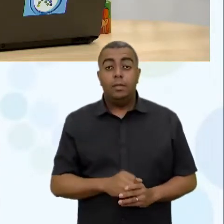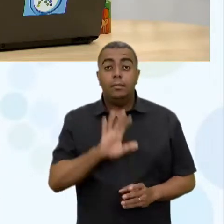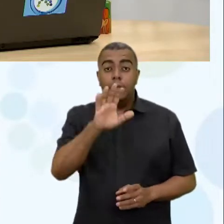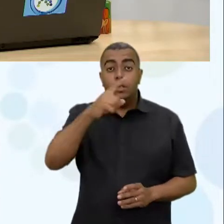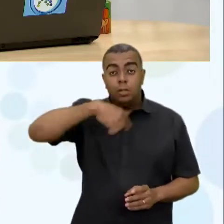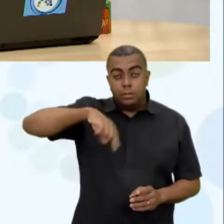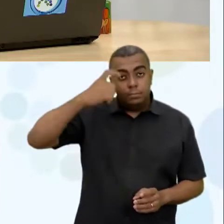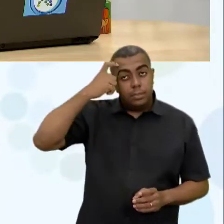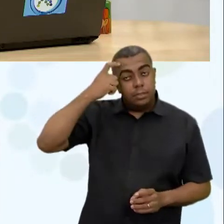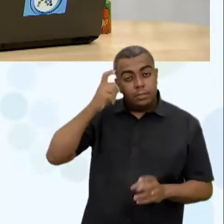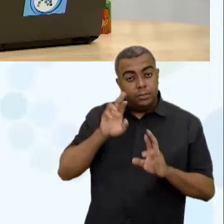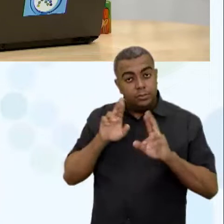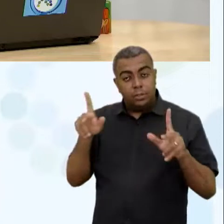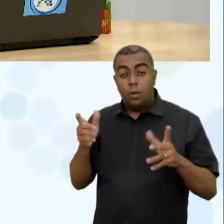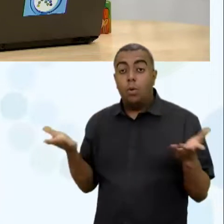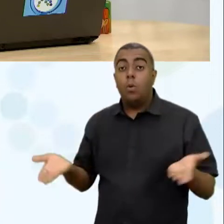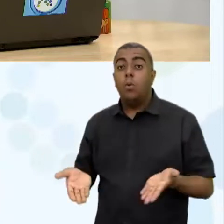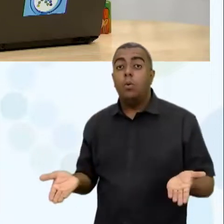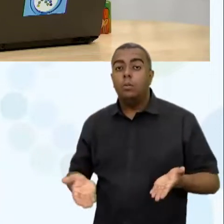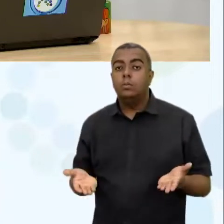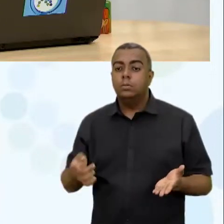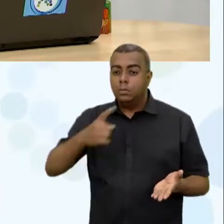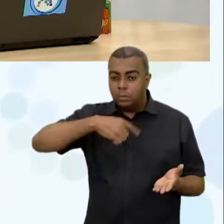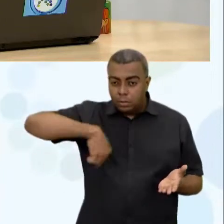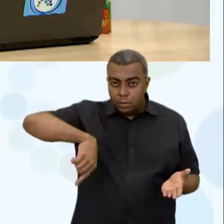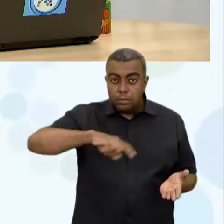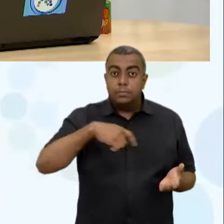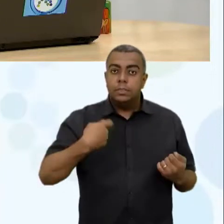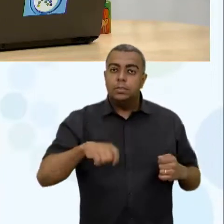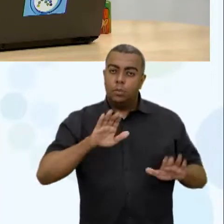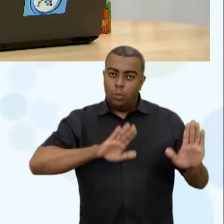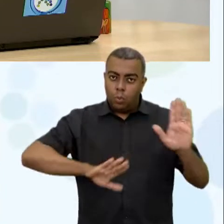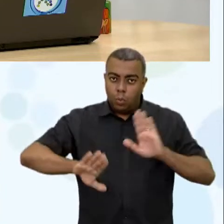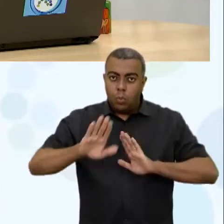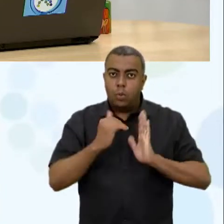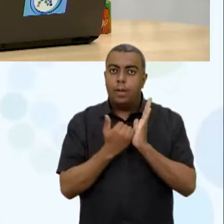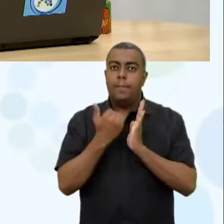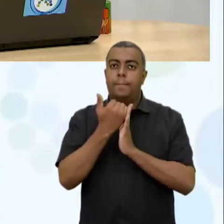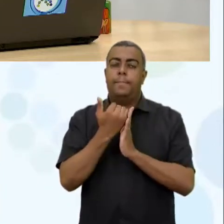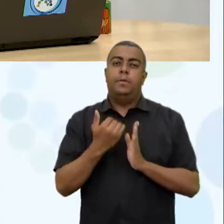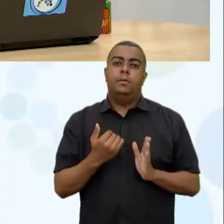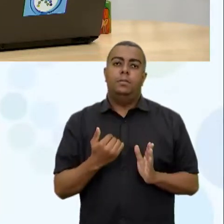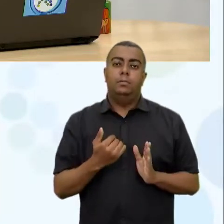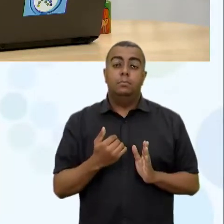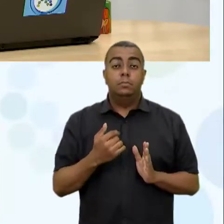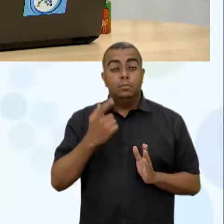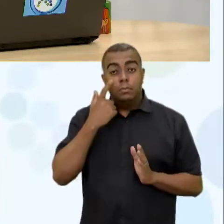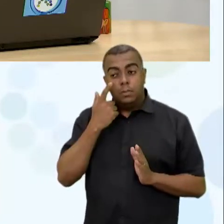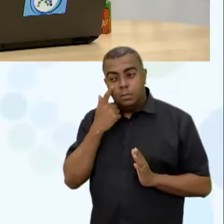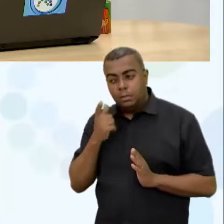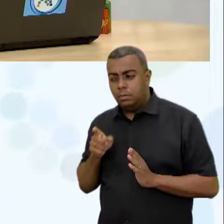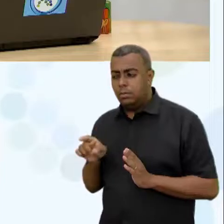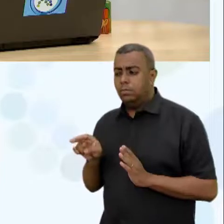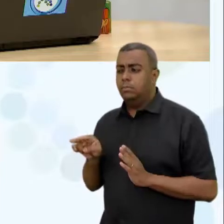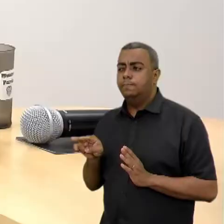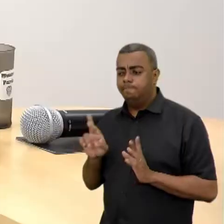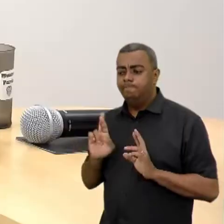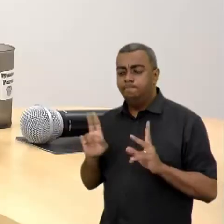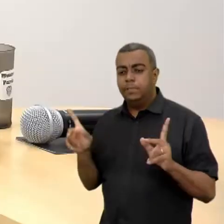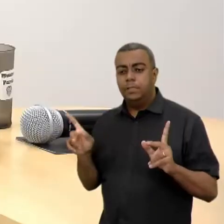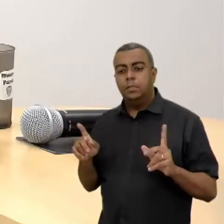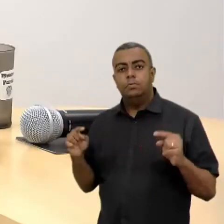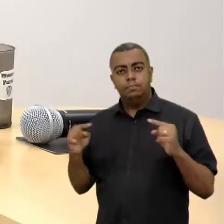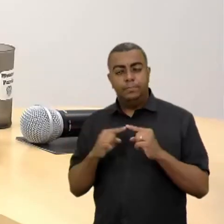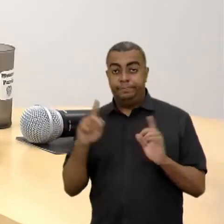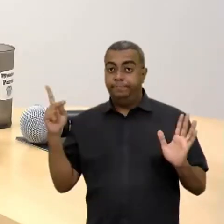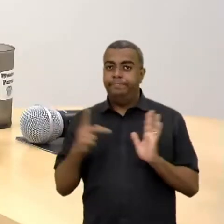olhar para a mesma coisa, só que hoje é como você falou, a gente tem um cuidado maior para construir uma nova narrativa, uma narrativa que seja mais